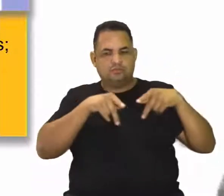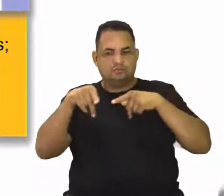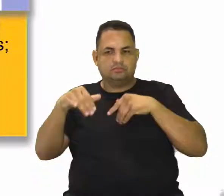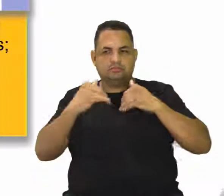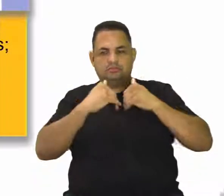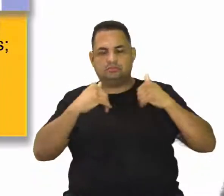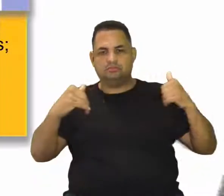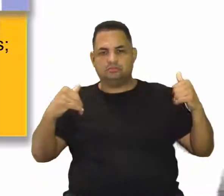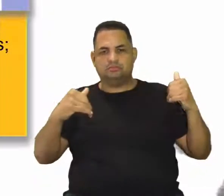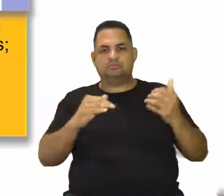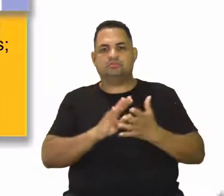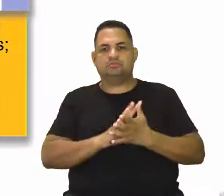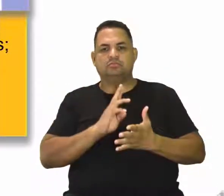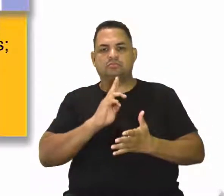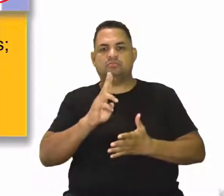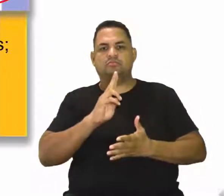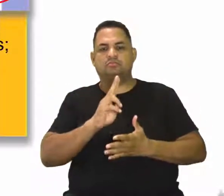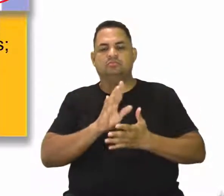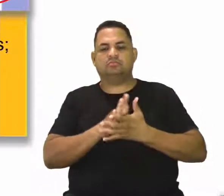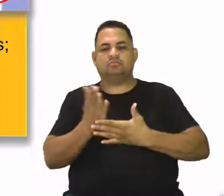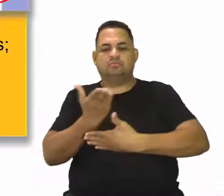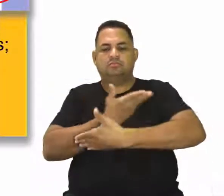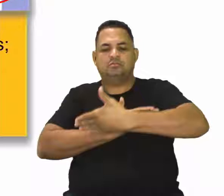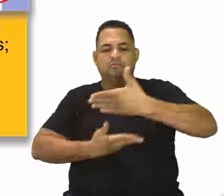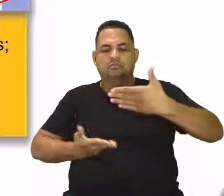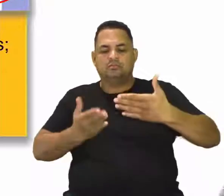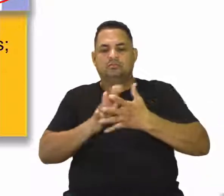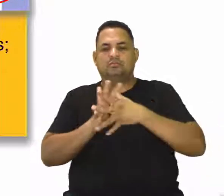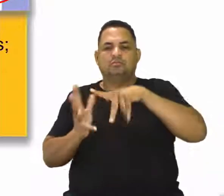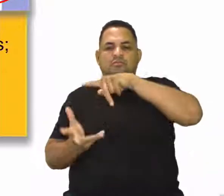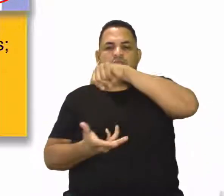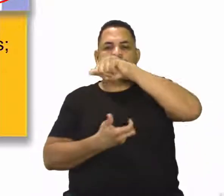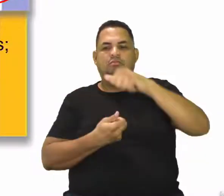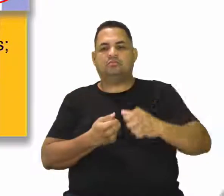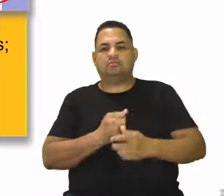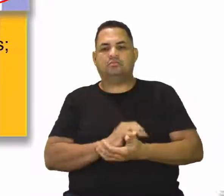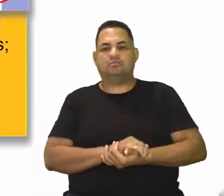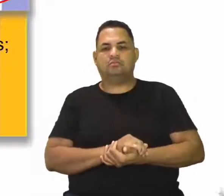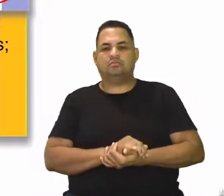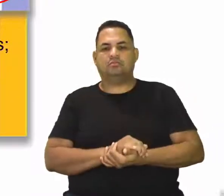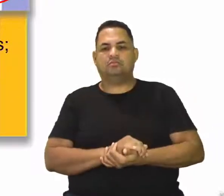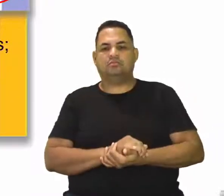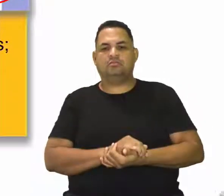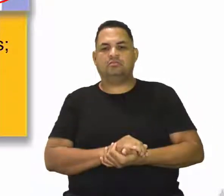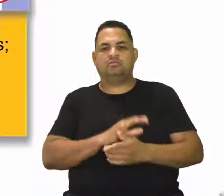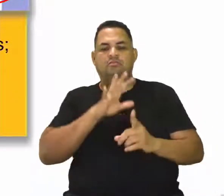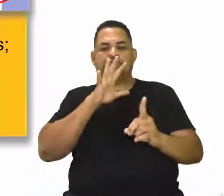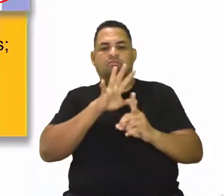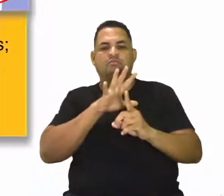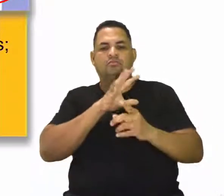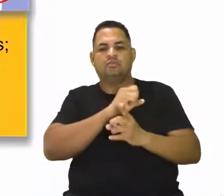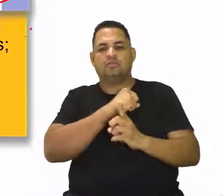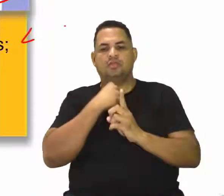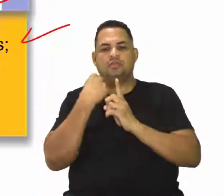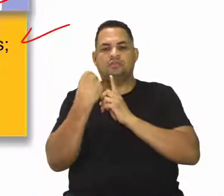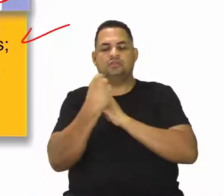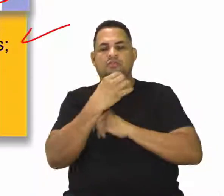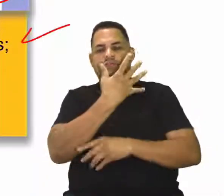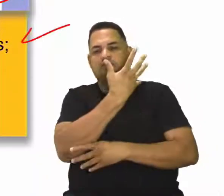mundo, o processo de integração mundial e os